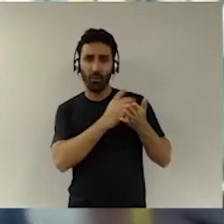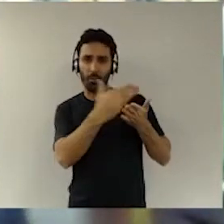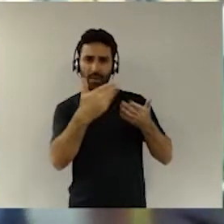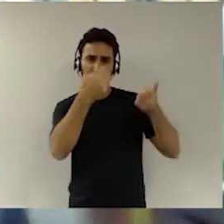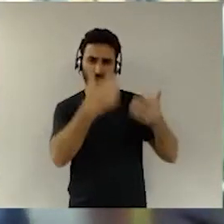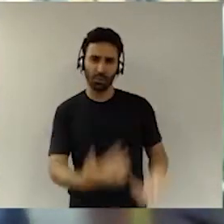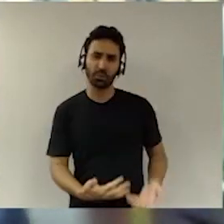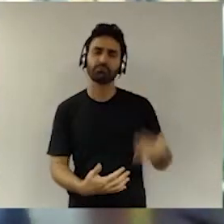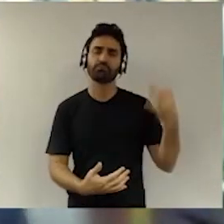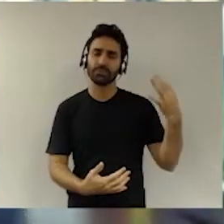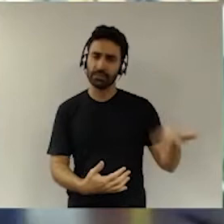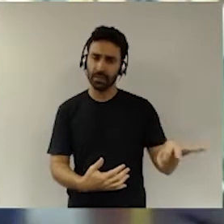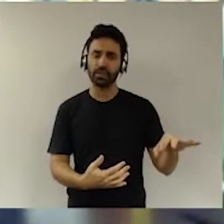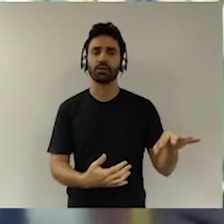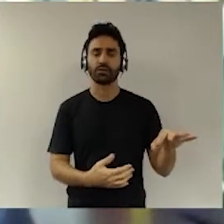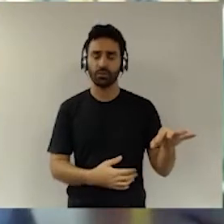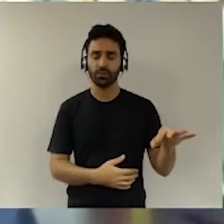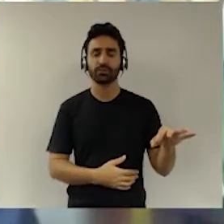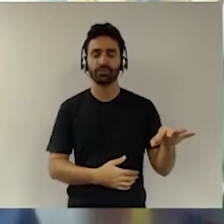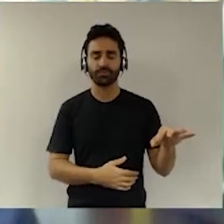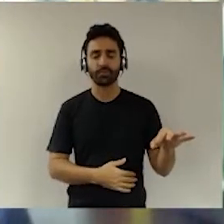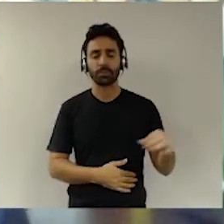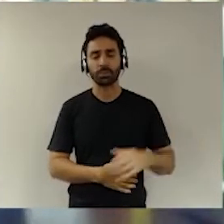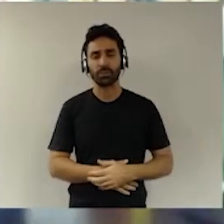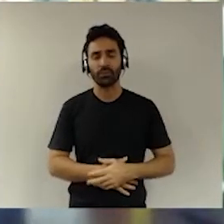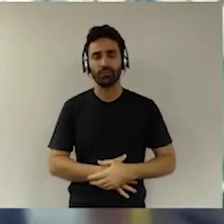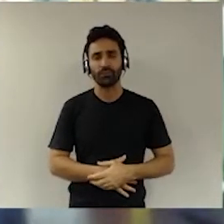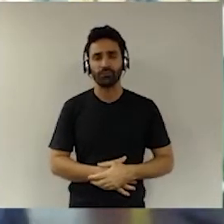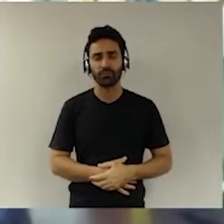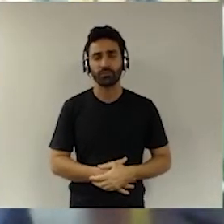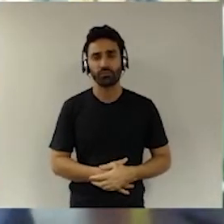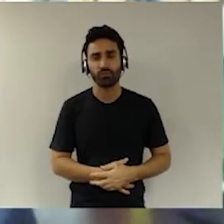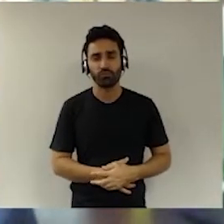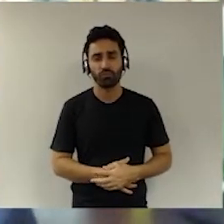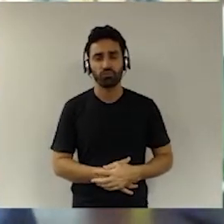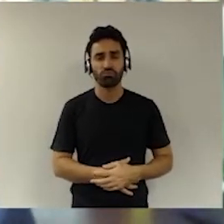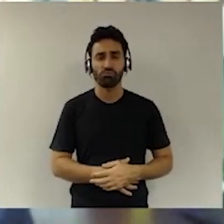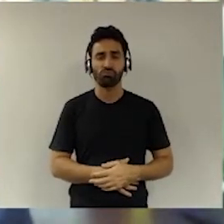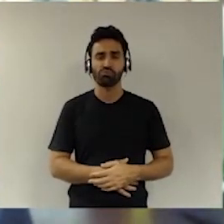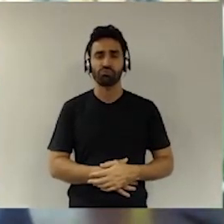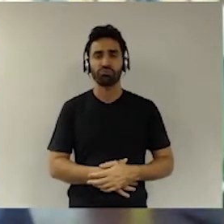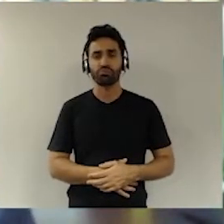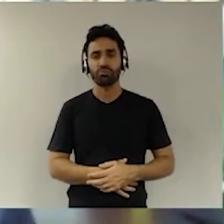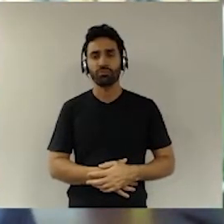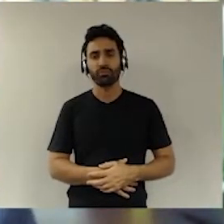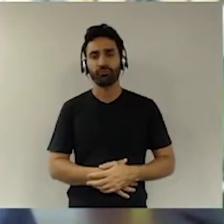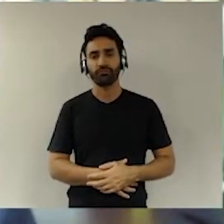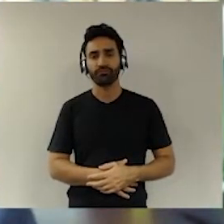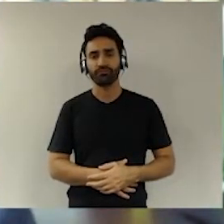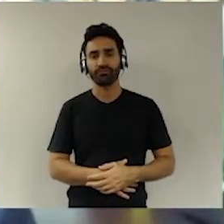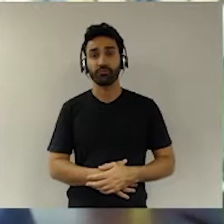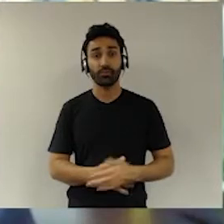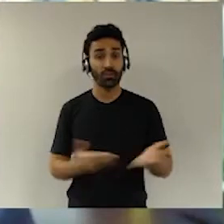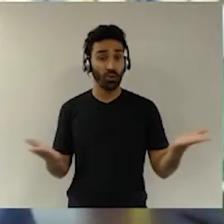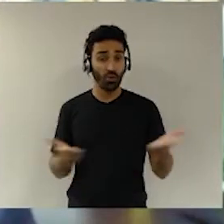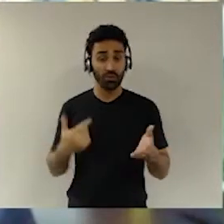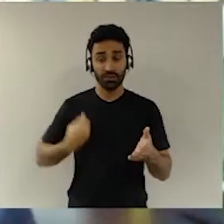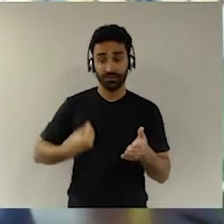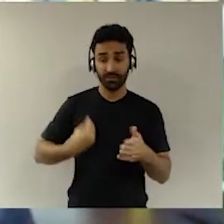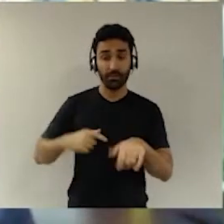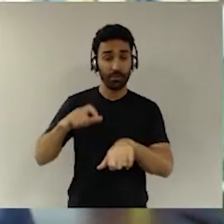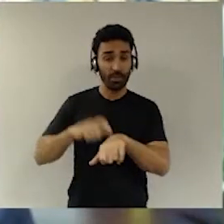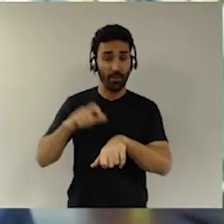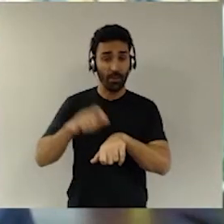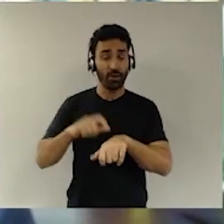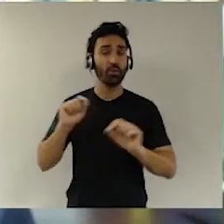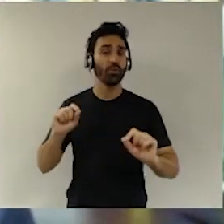observação na abertura deste painel, dizendo que o momento que nós vivemos é um